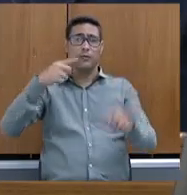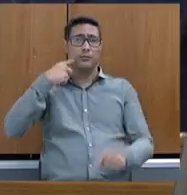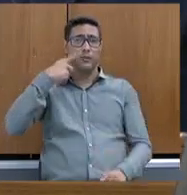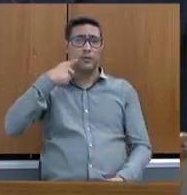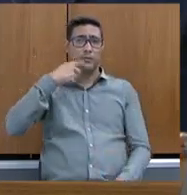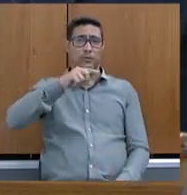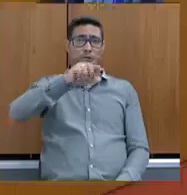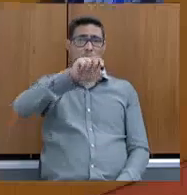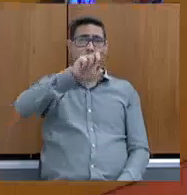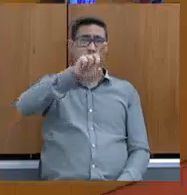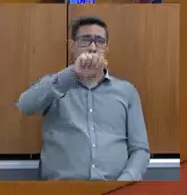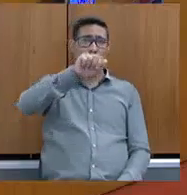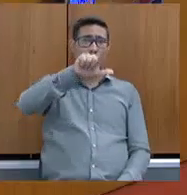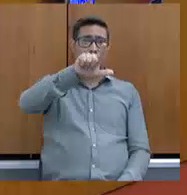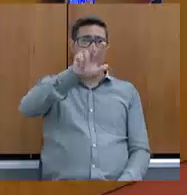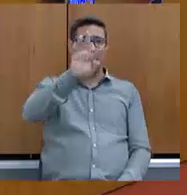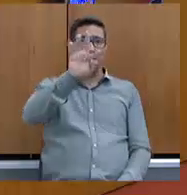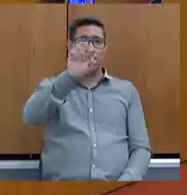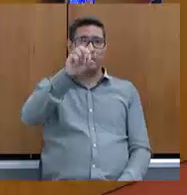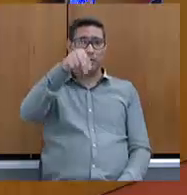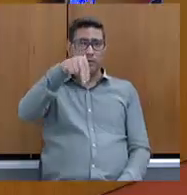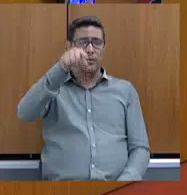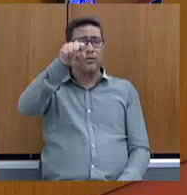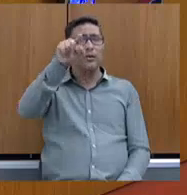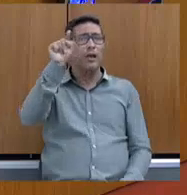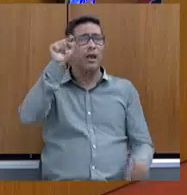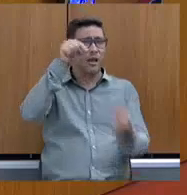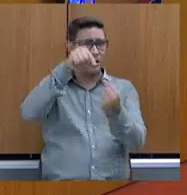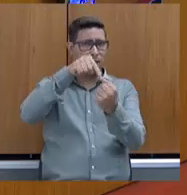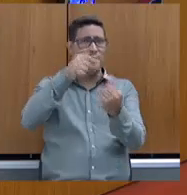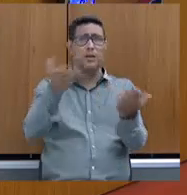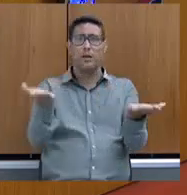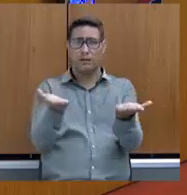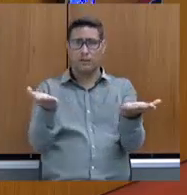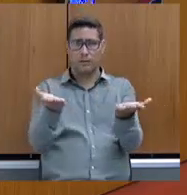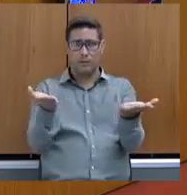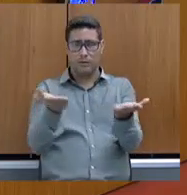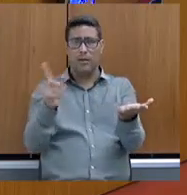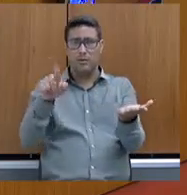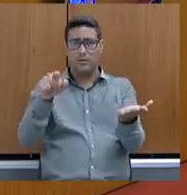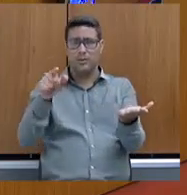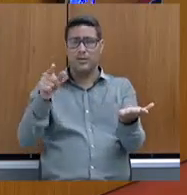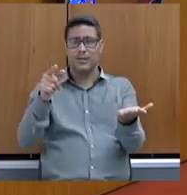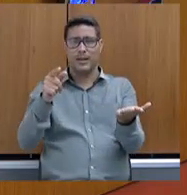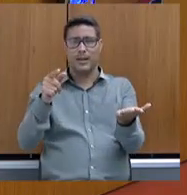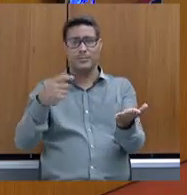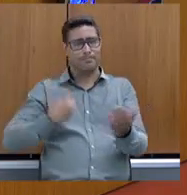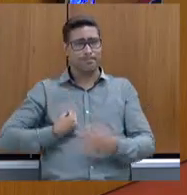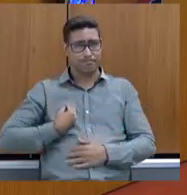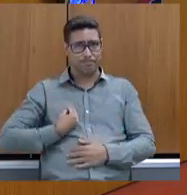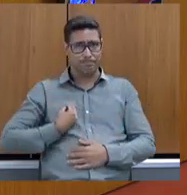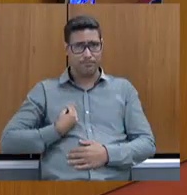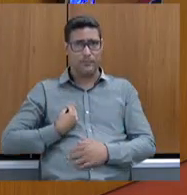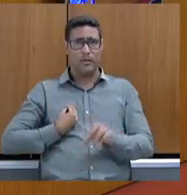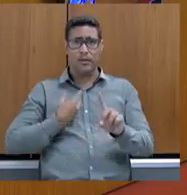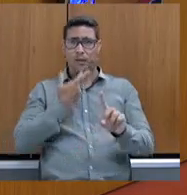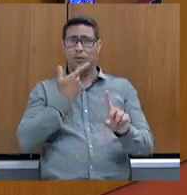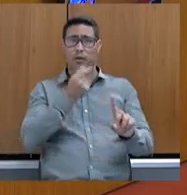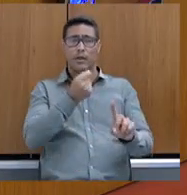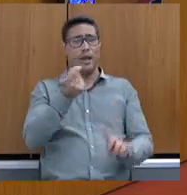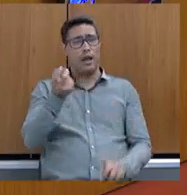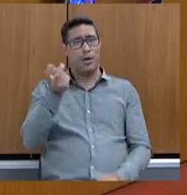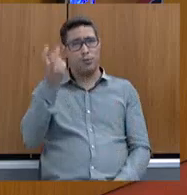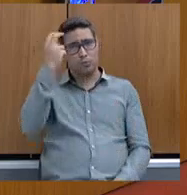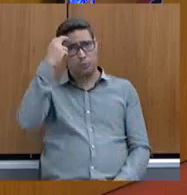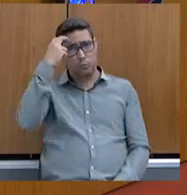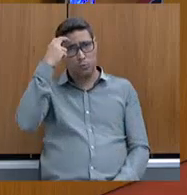que eu acho que é muito propícia para esse momento que nós vivemos e eu tenho chamado isso é de cultura da Paz